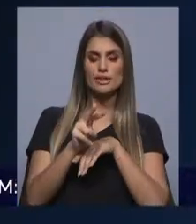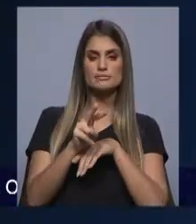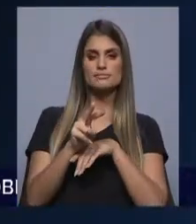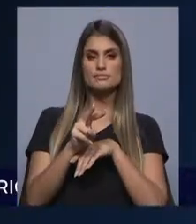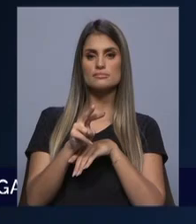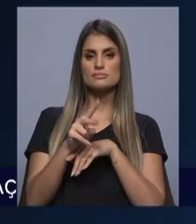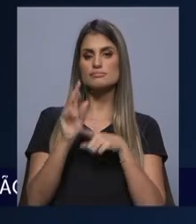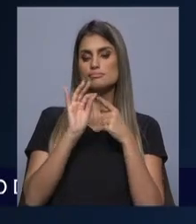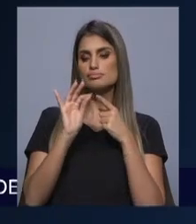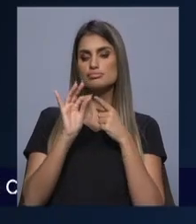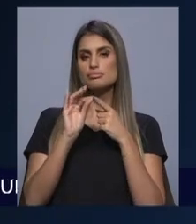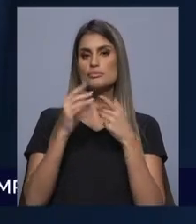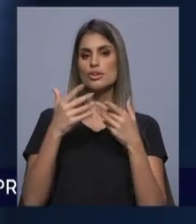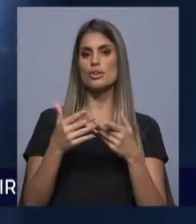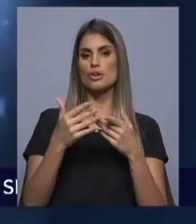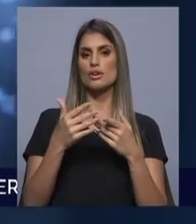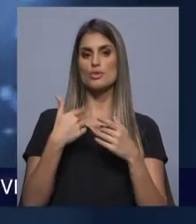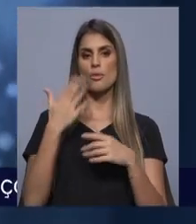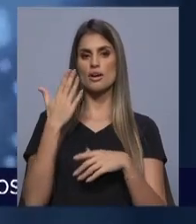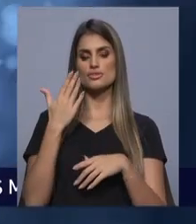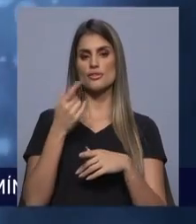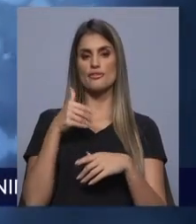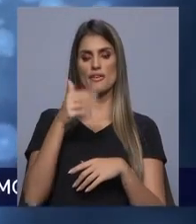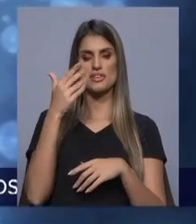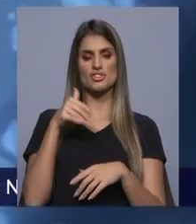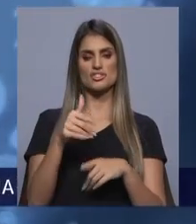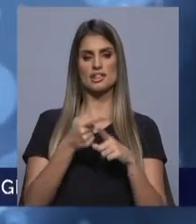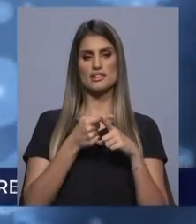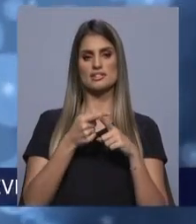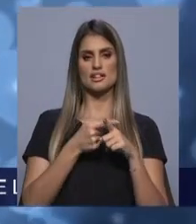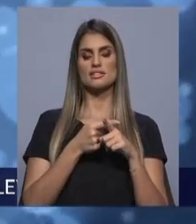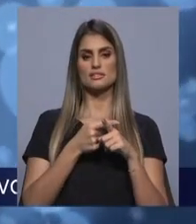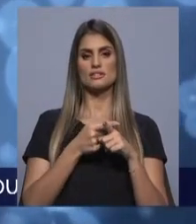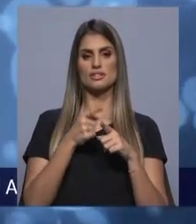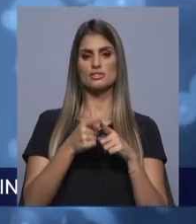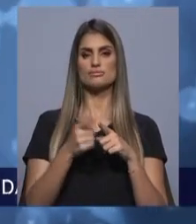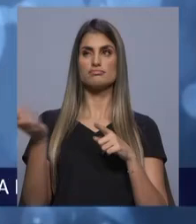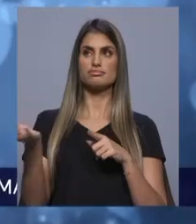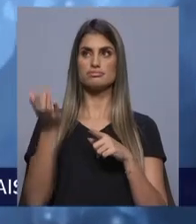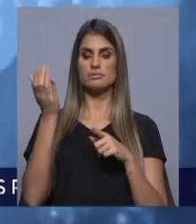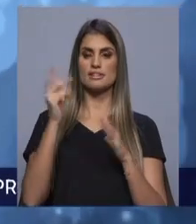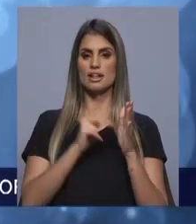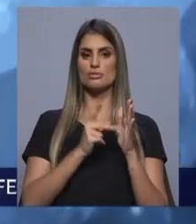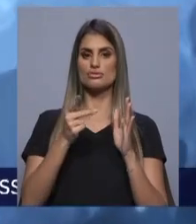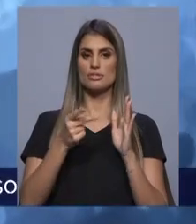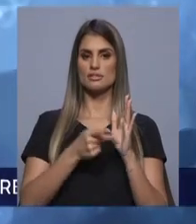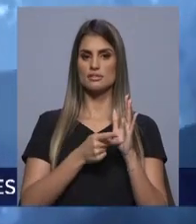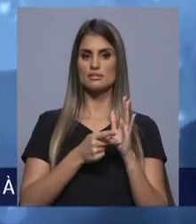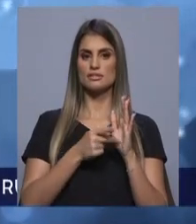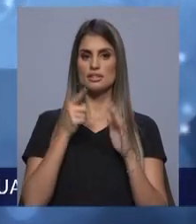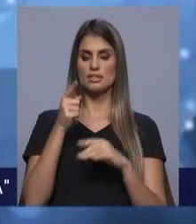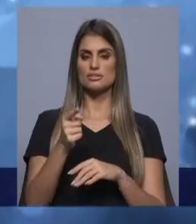energia muito específica. E agora aquele pormenor que eu acho que vais achar muito interessante. James Webb é o alto da tecnologia em astronomia. Este